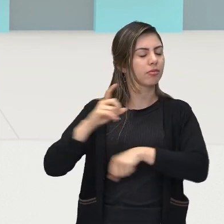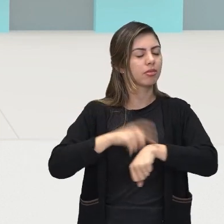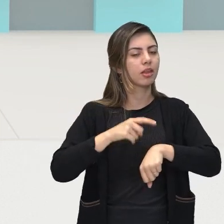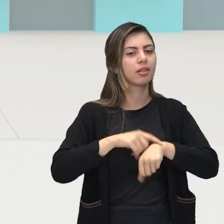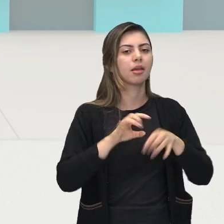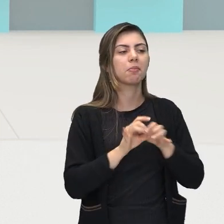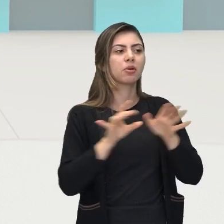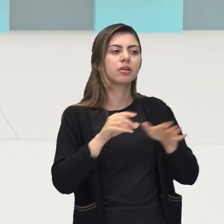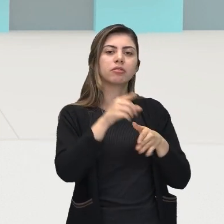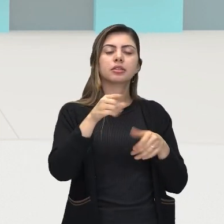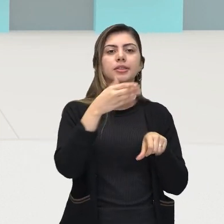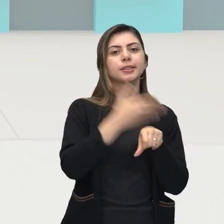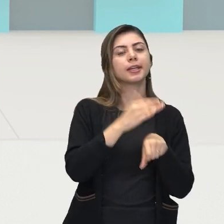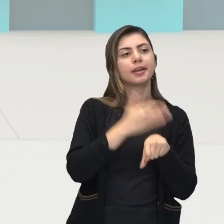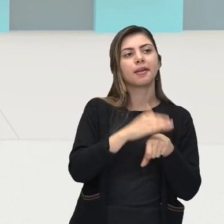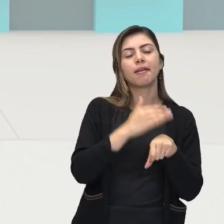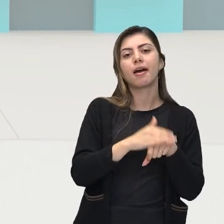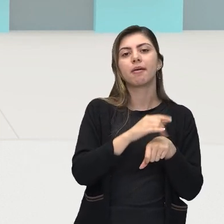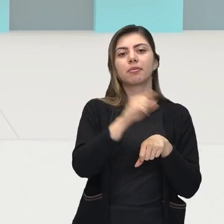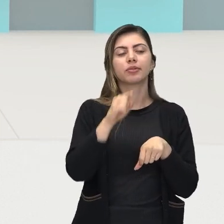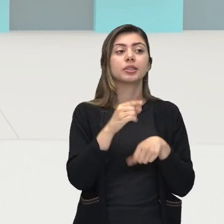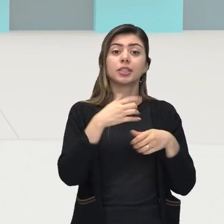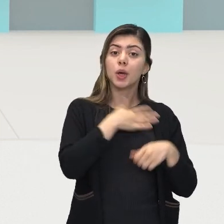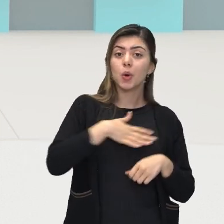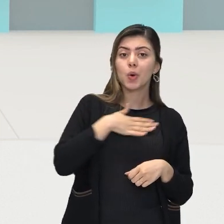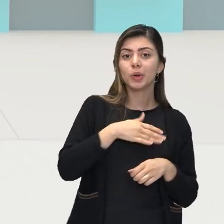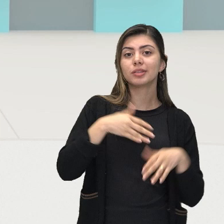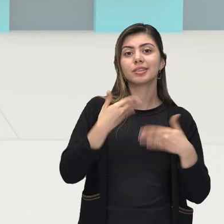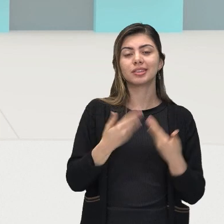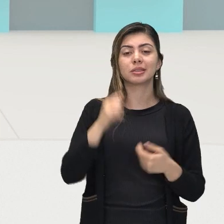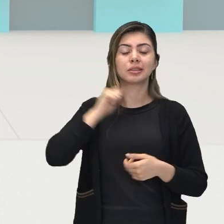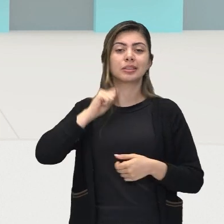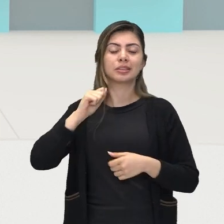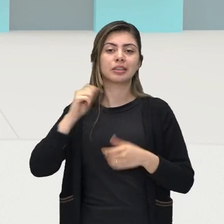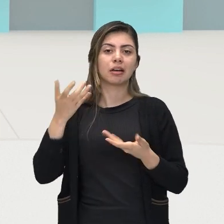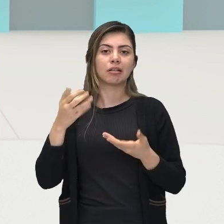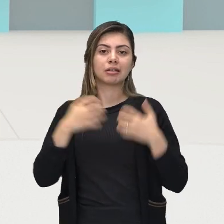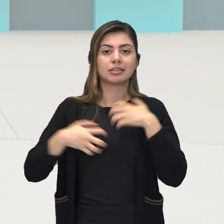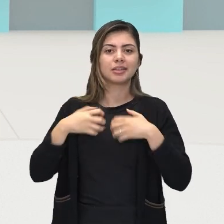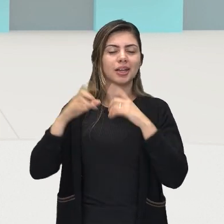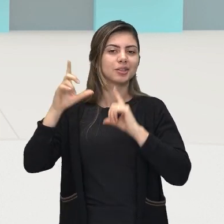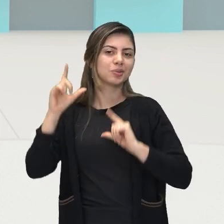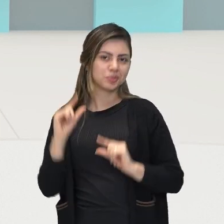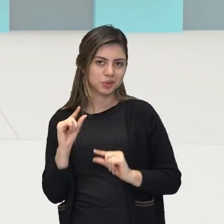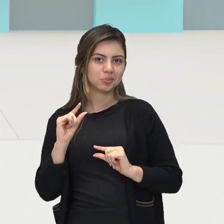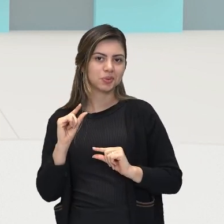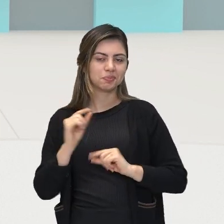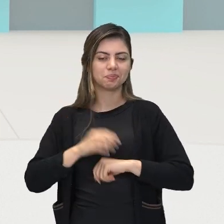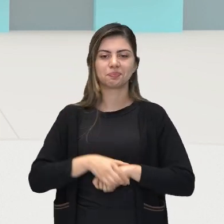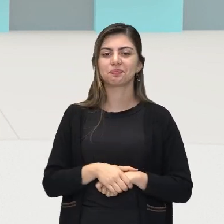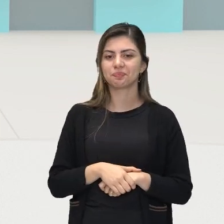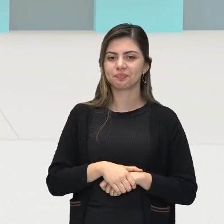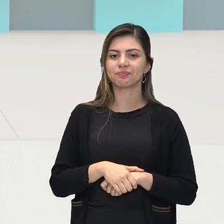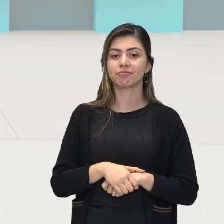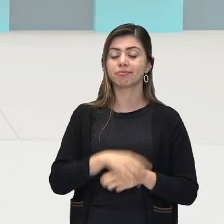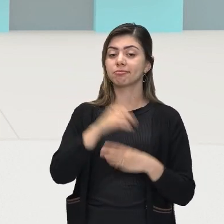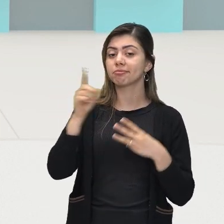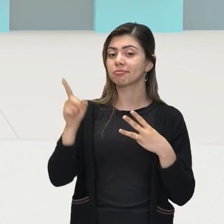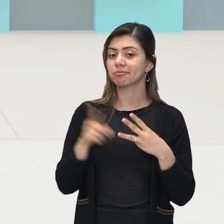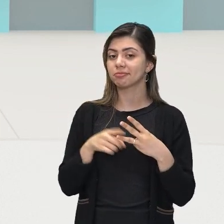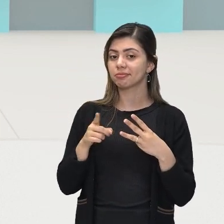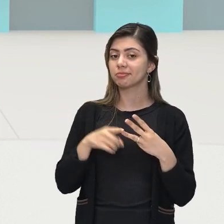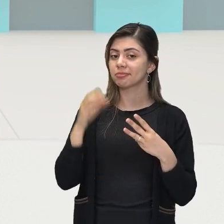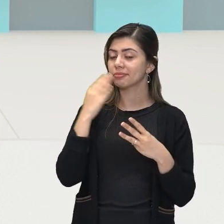praticar uma atividade que te distraia, isso acaba reduzindo esses níveis de estresse e ansiedade. Também nós vamos ver no